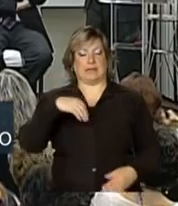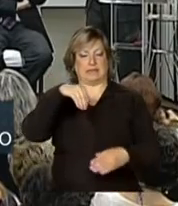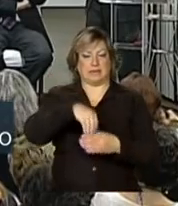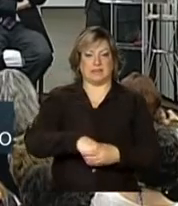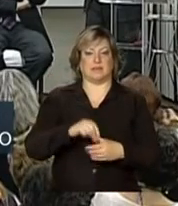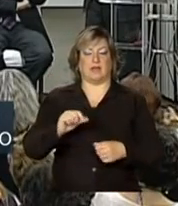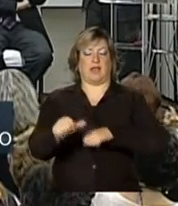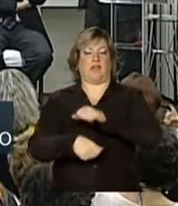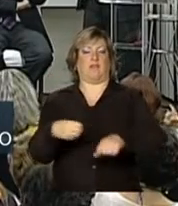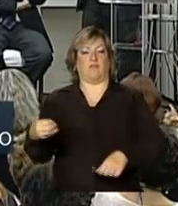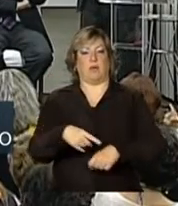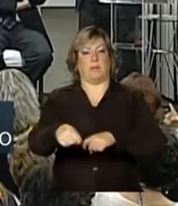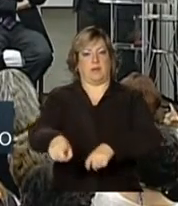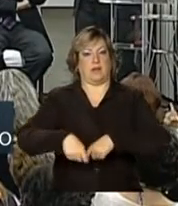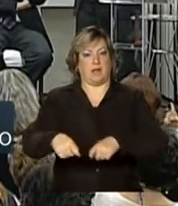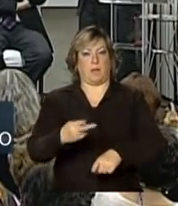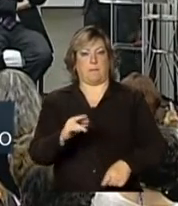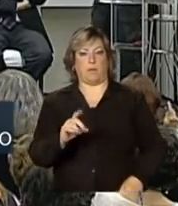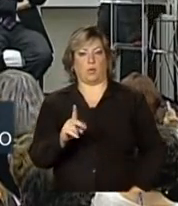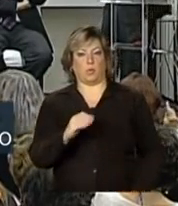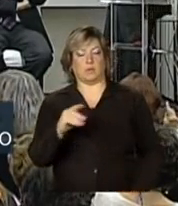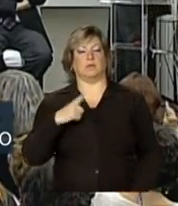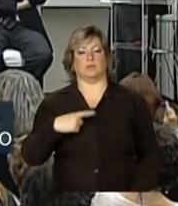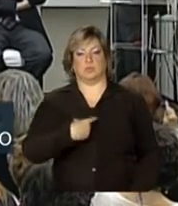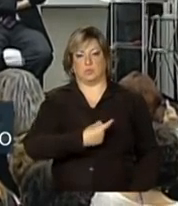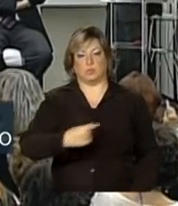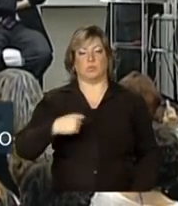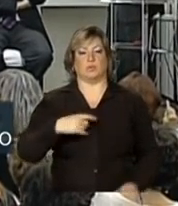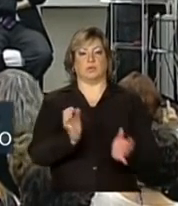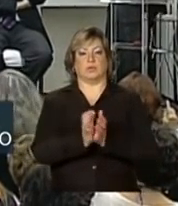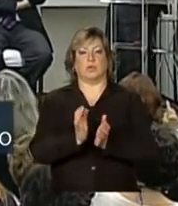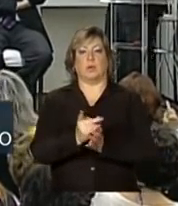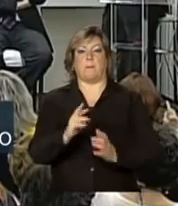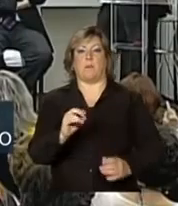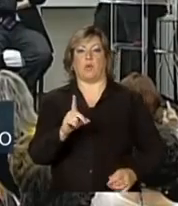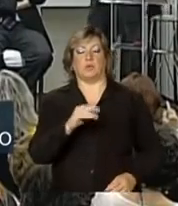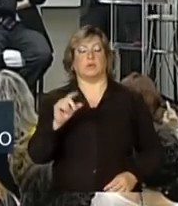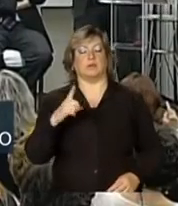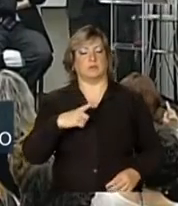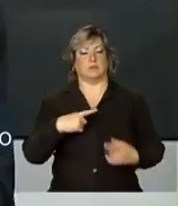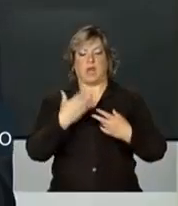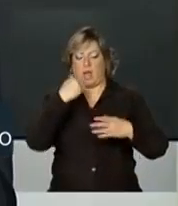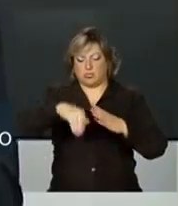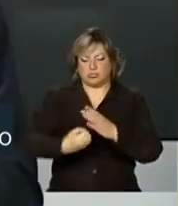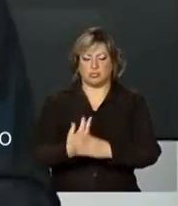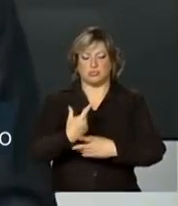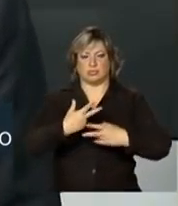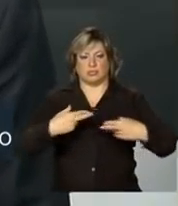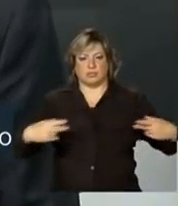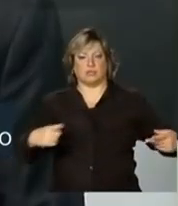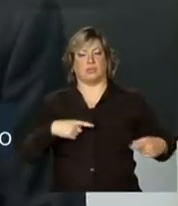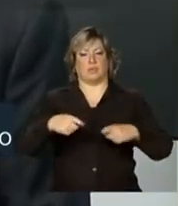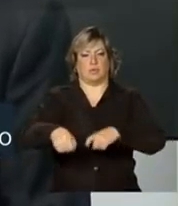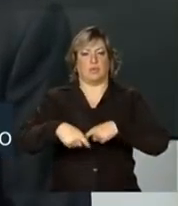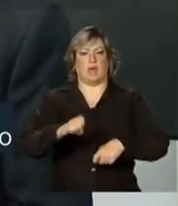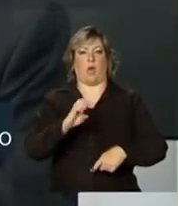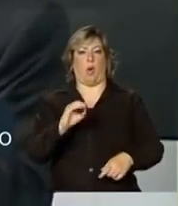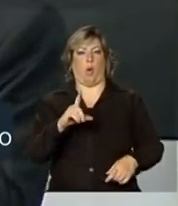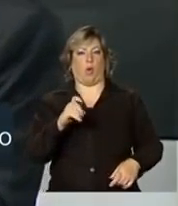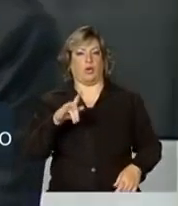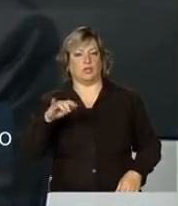na produção, especialmente na sustentabilidade, na produção de alimentos saudáveis, na agroecologia, a gente possa cada vez